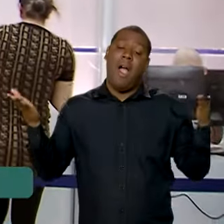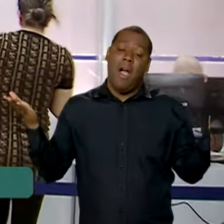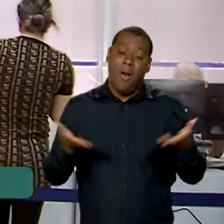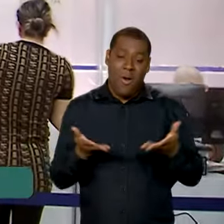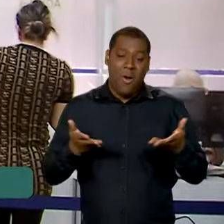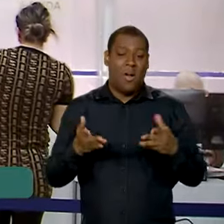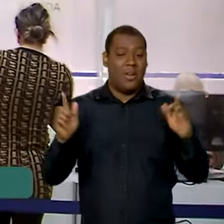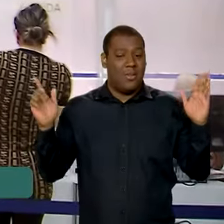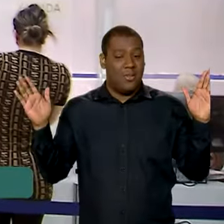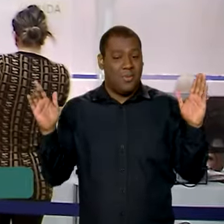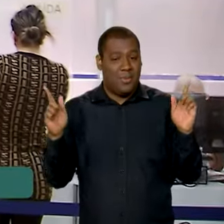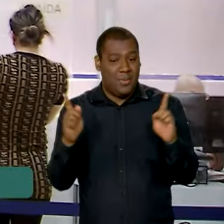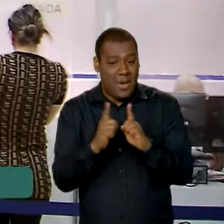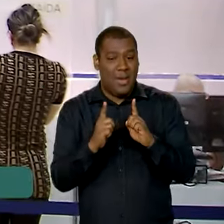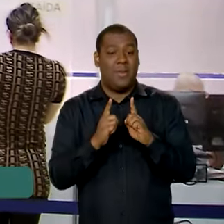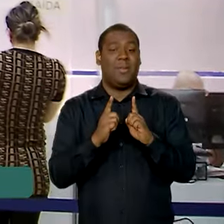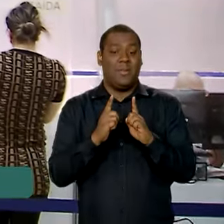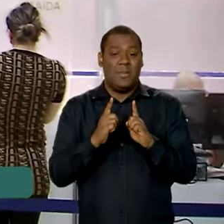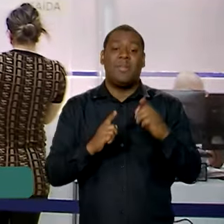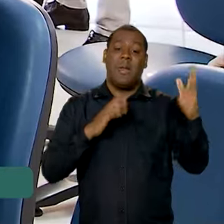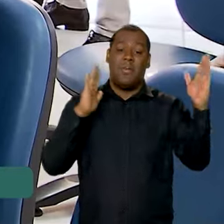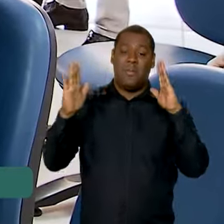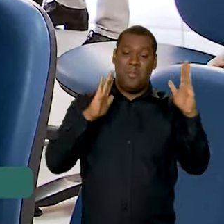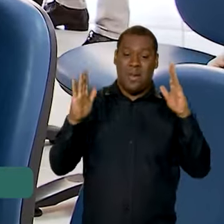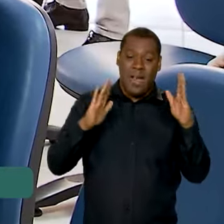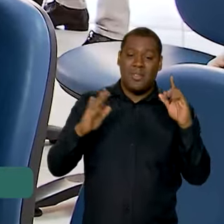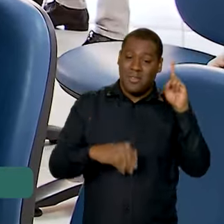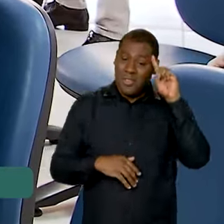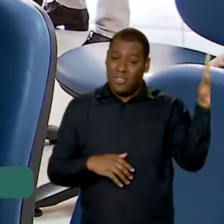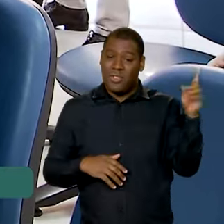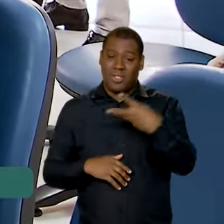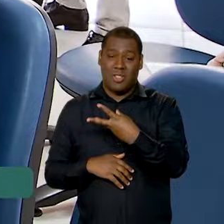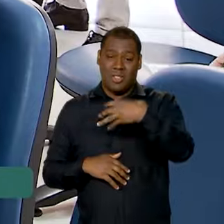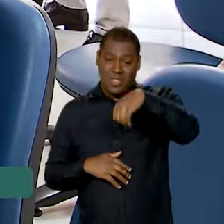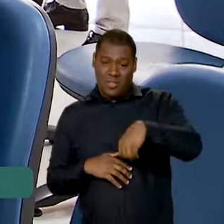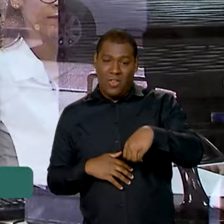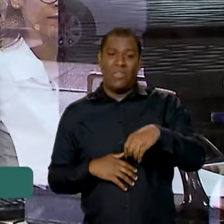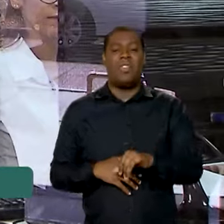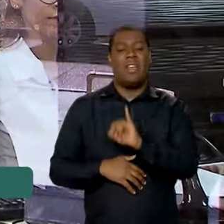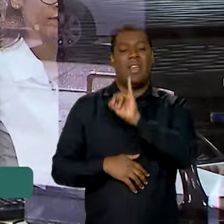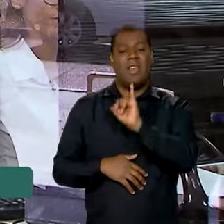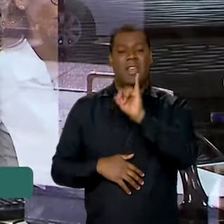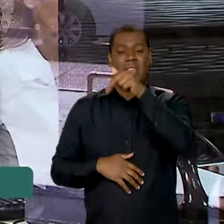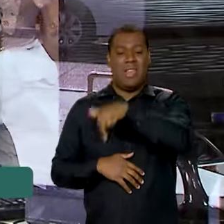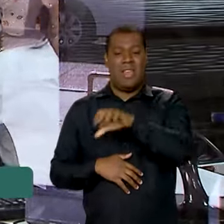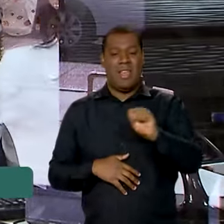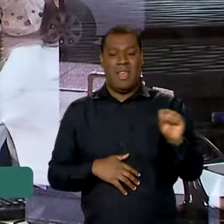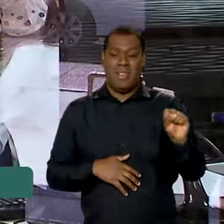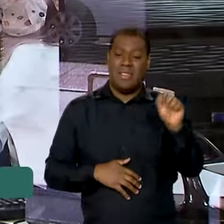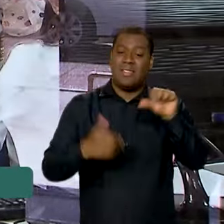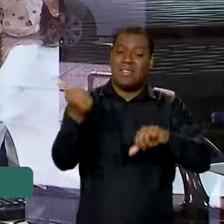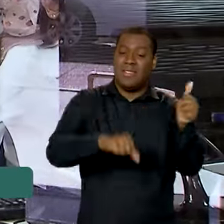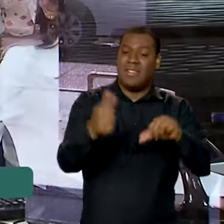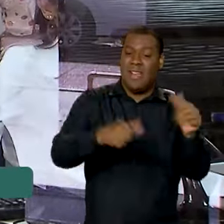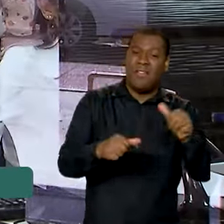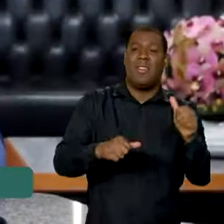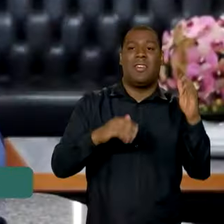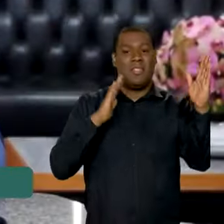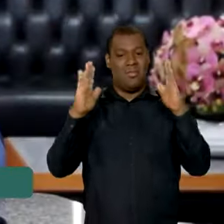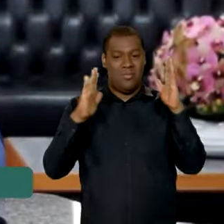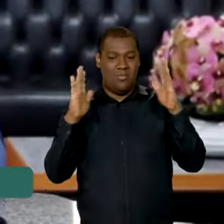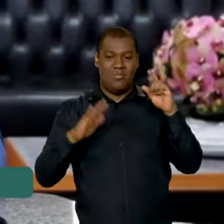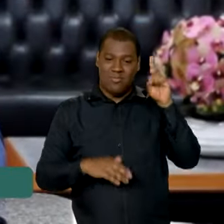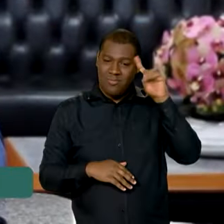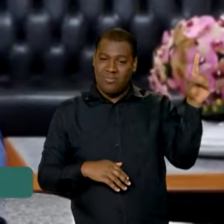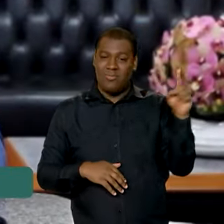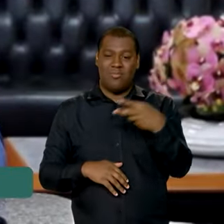leva cerca de 39 dias para ser analisado pelo Instituto Nacional do Seguro Social, INSS.